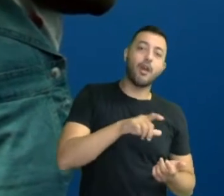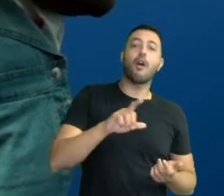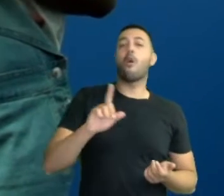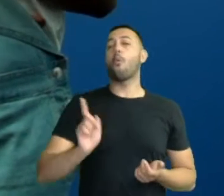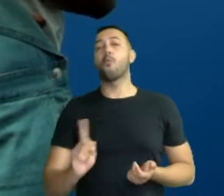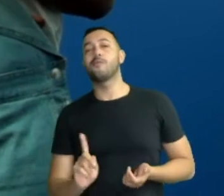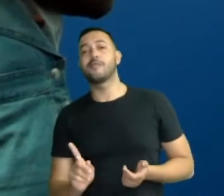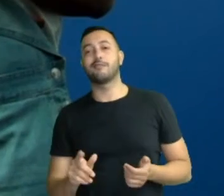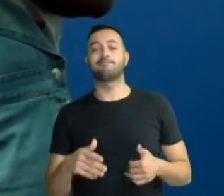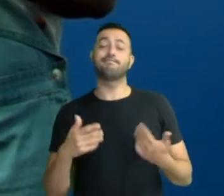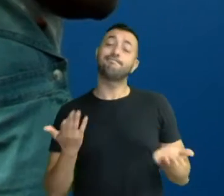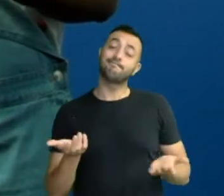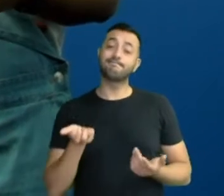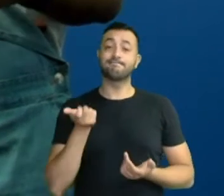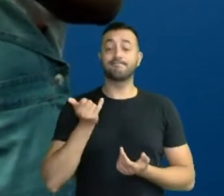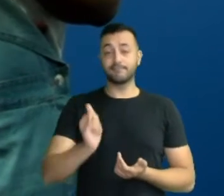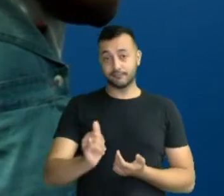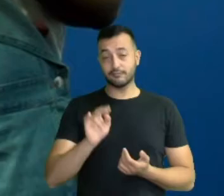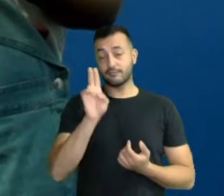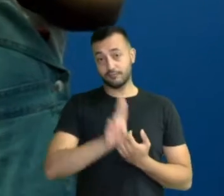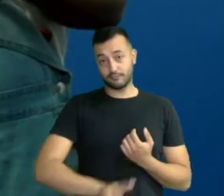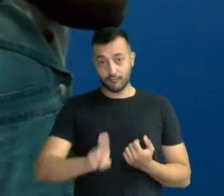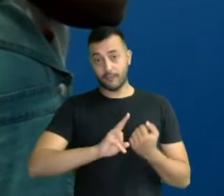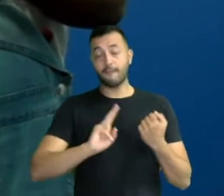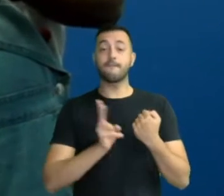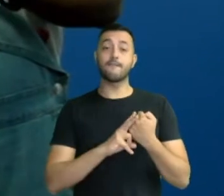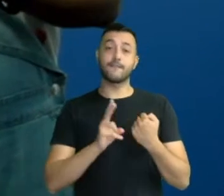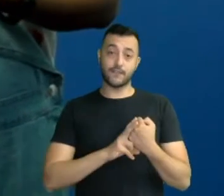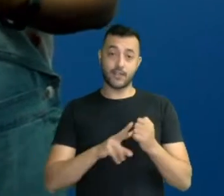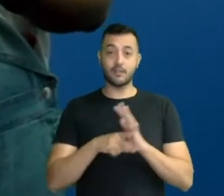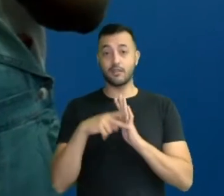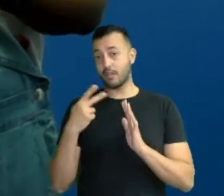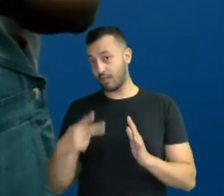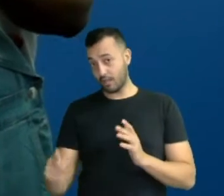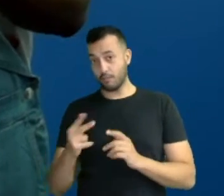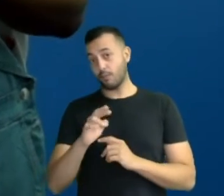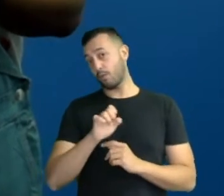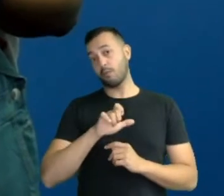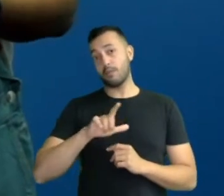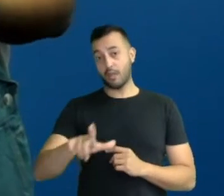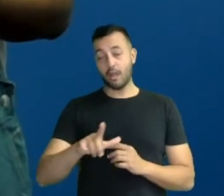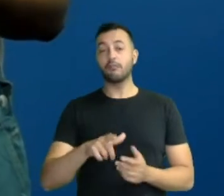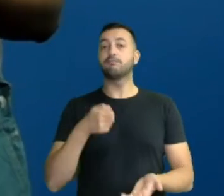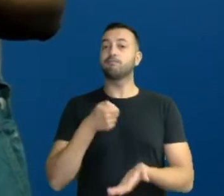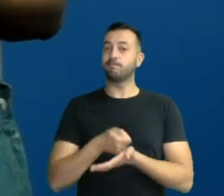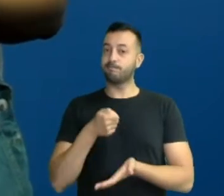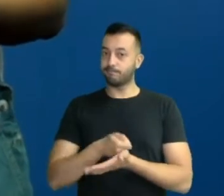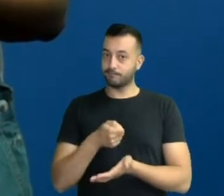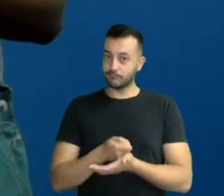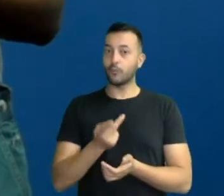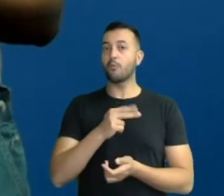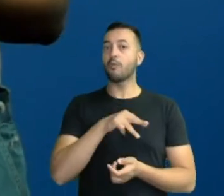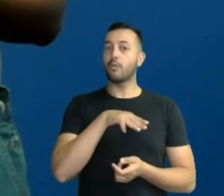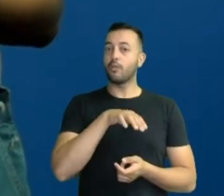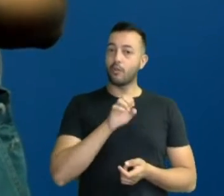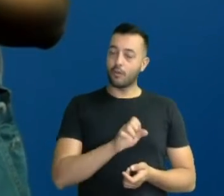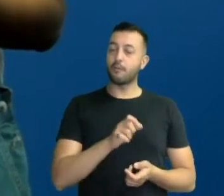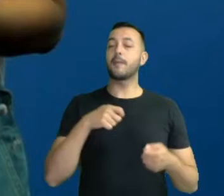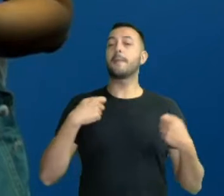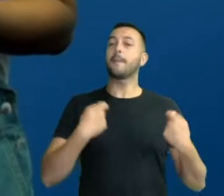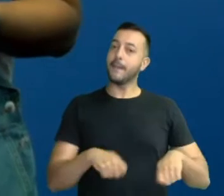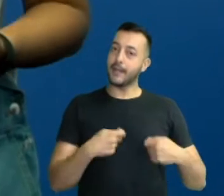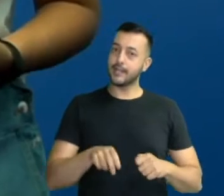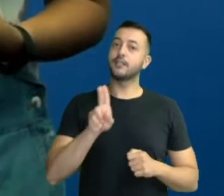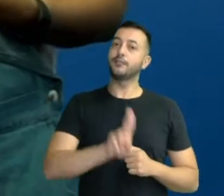certo? Então, se a gente está utilizando o verbo na sua forma pronominal, obrigatoriamente o pronome átono tem que